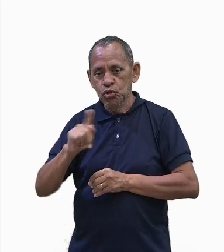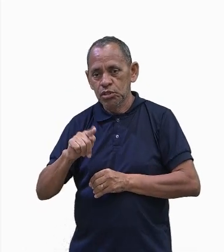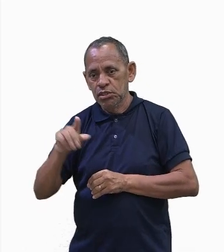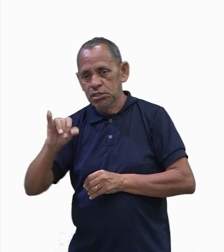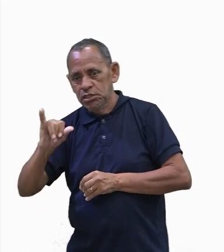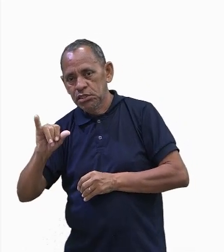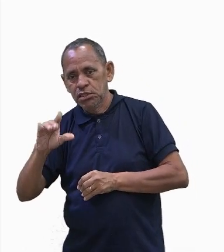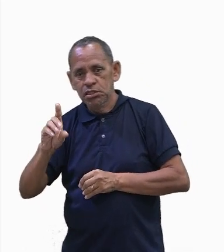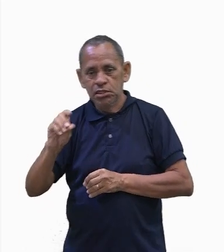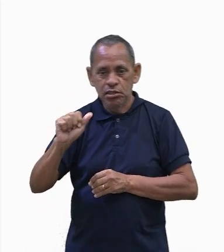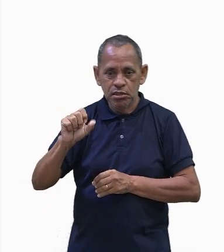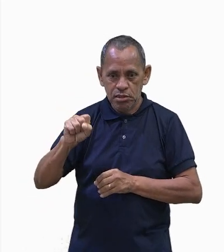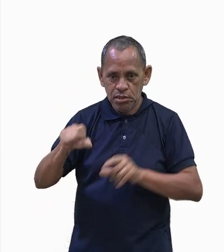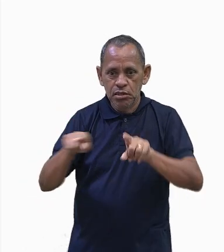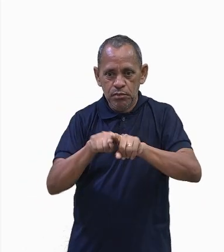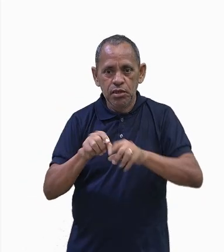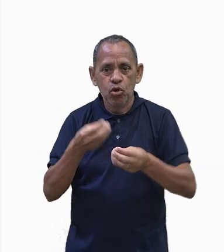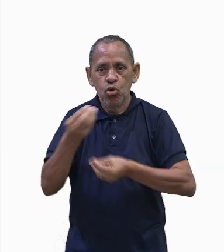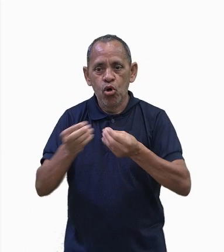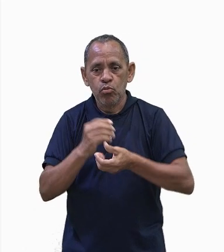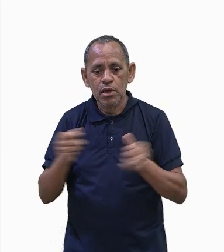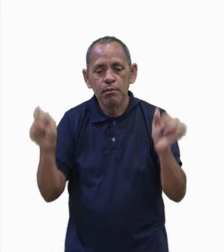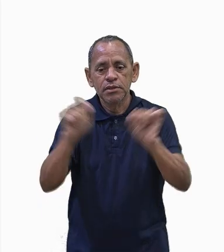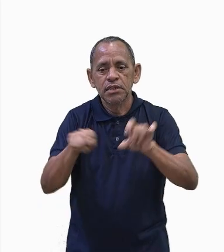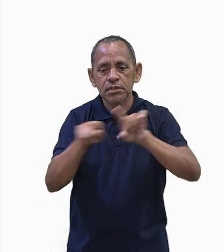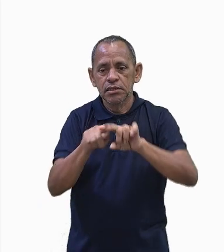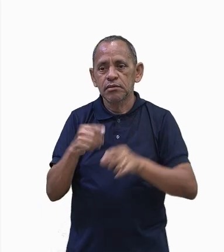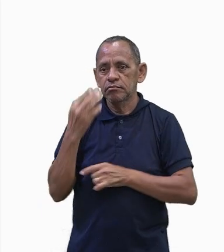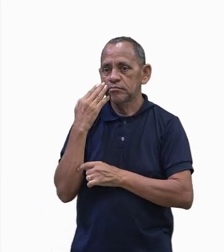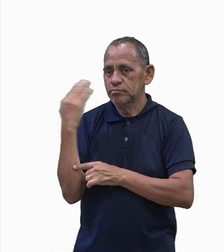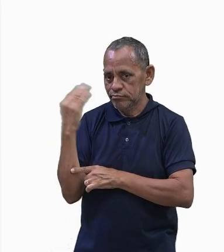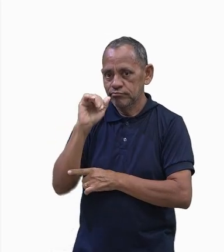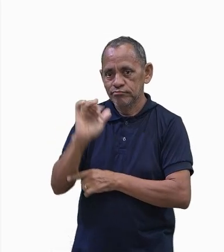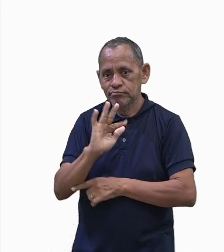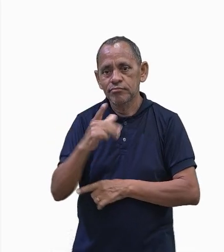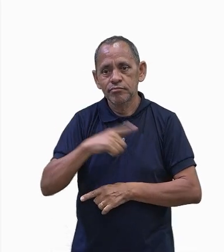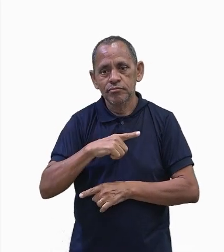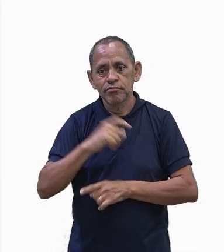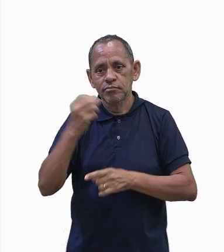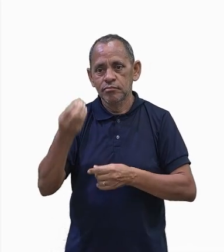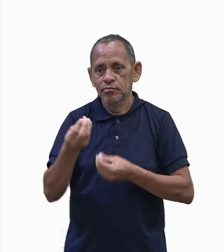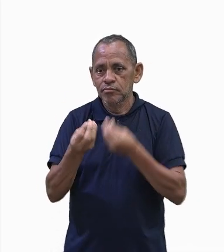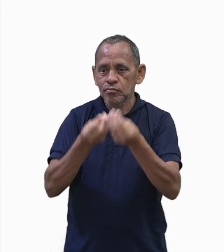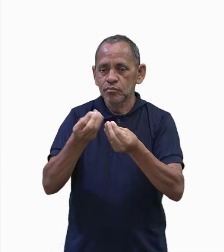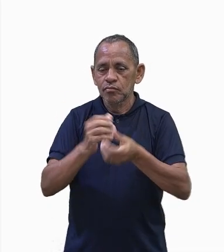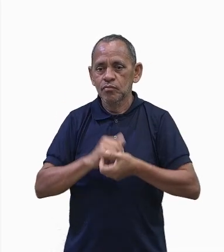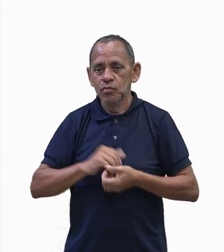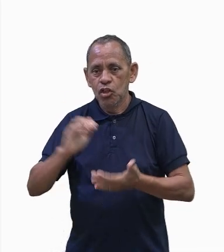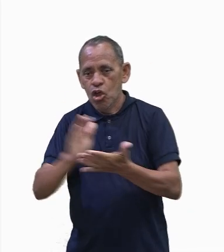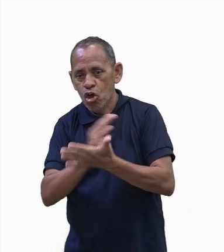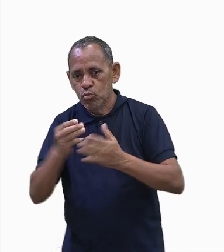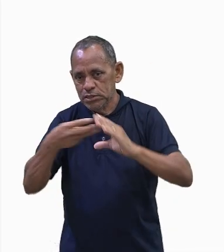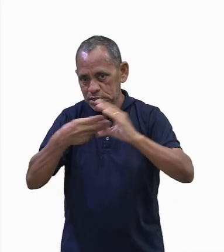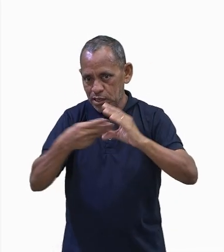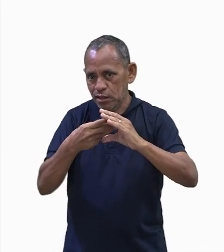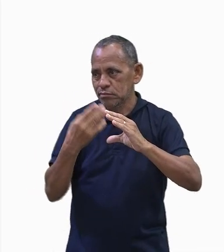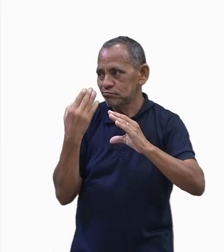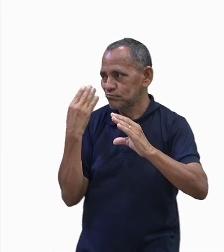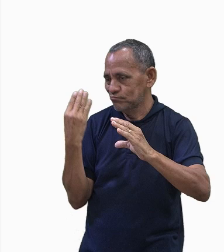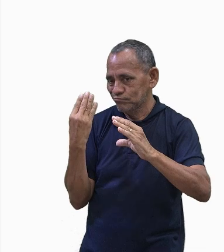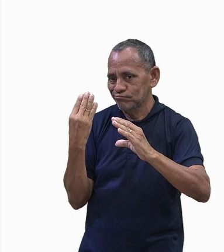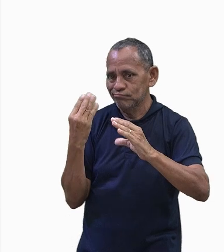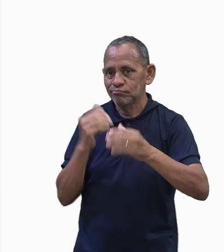se tornarem pluripotentes. Tanto é que na imagem a gente tem um microscópio, né, e algumas células ali numa placa de